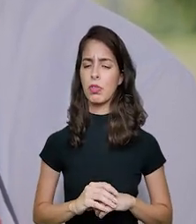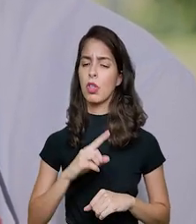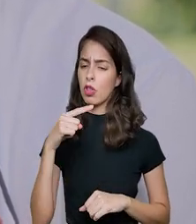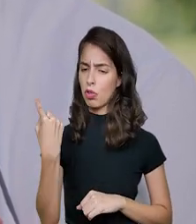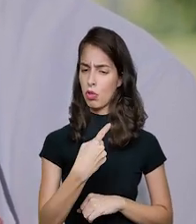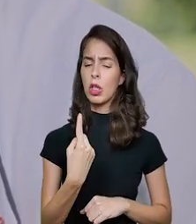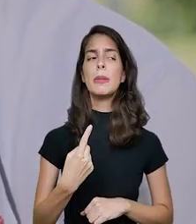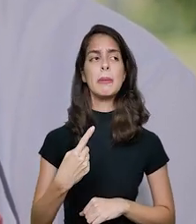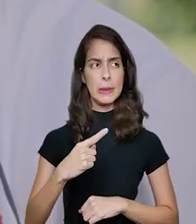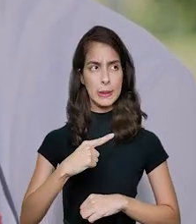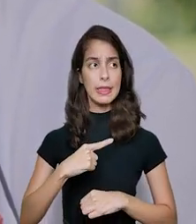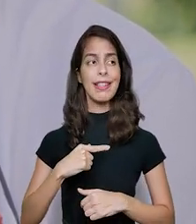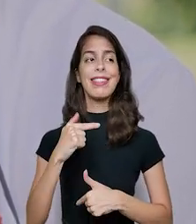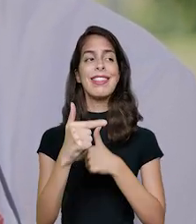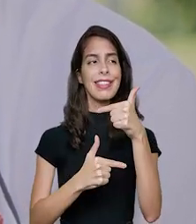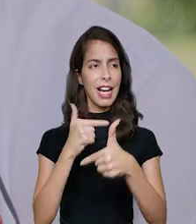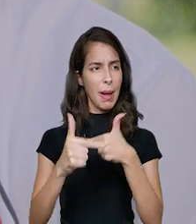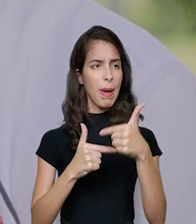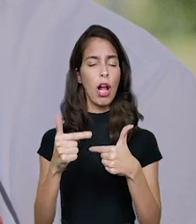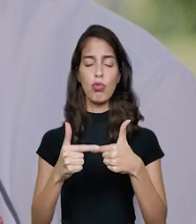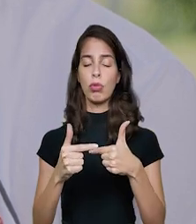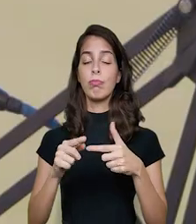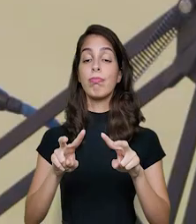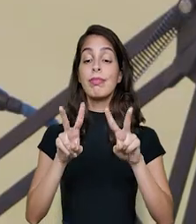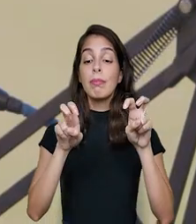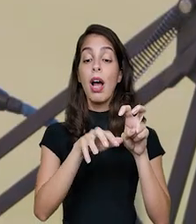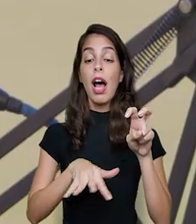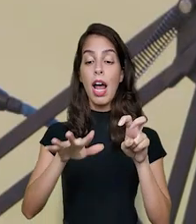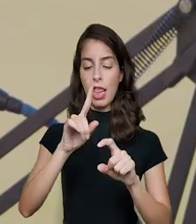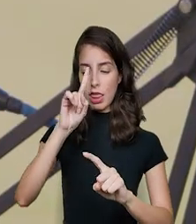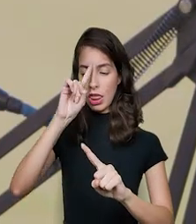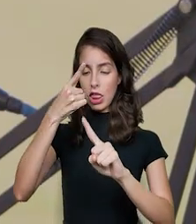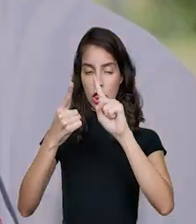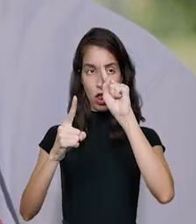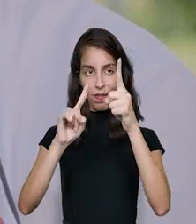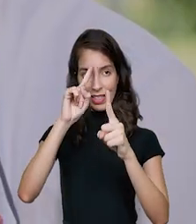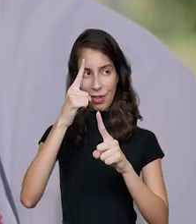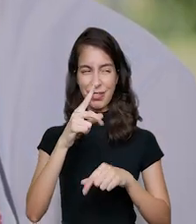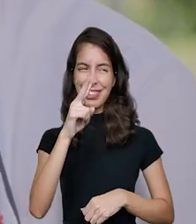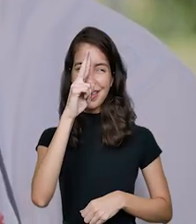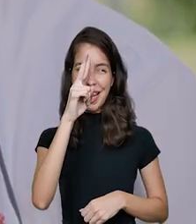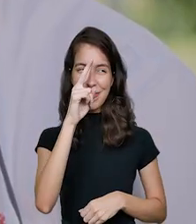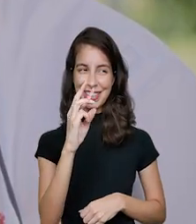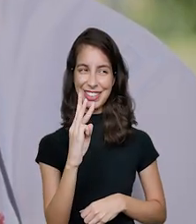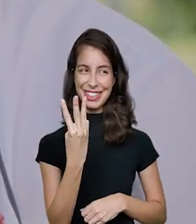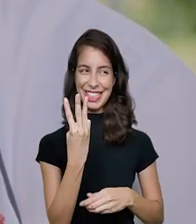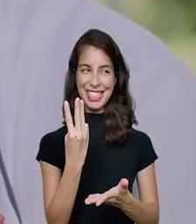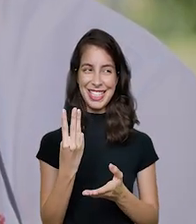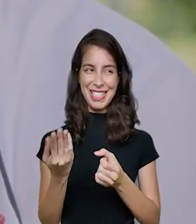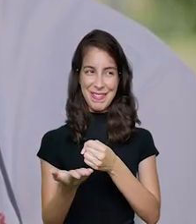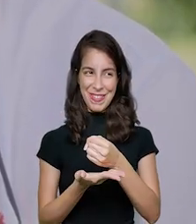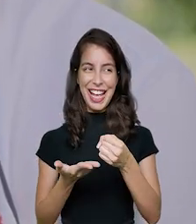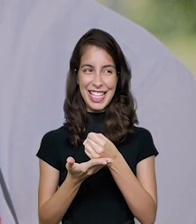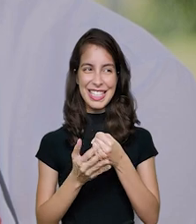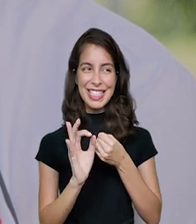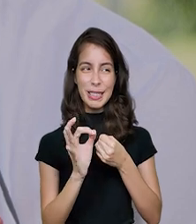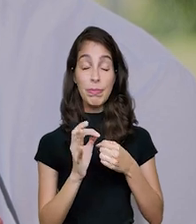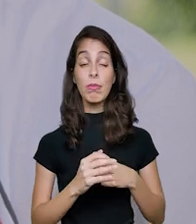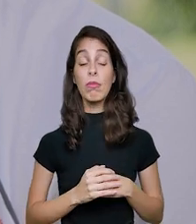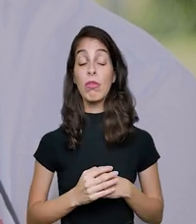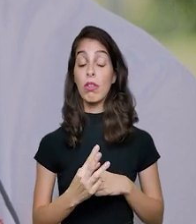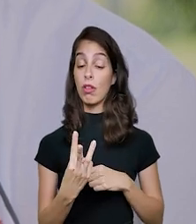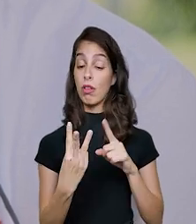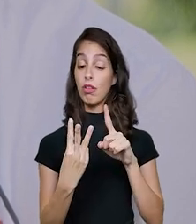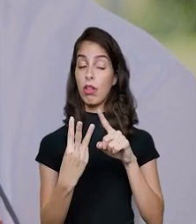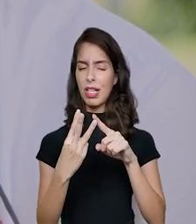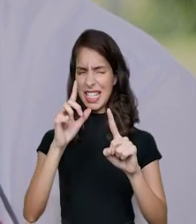trabalhando com uma inovação né que tá aqui no nosso tripé né E nós na inovação por exemplo